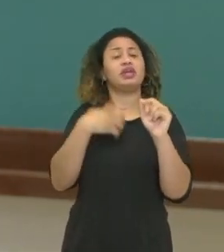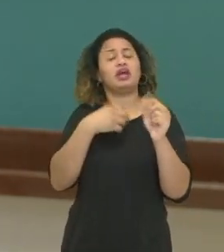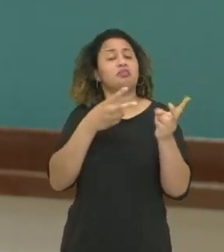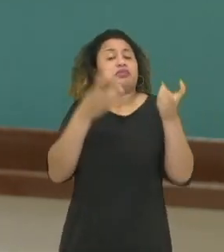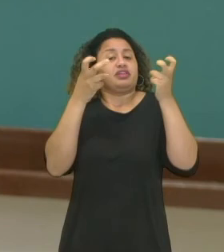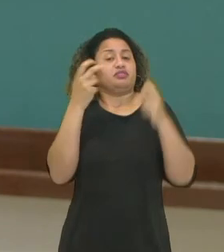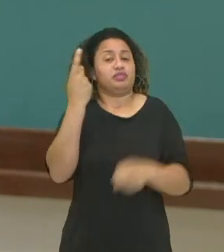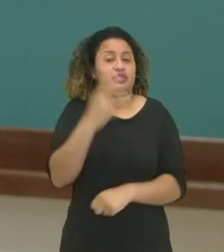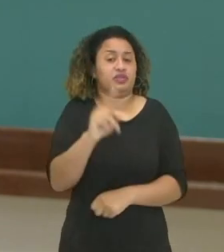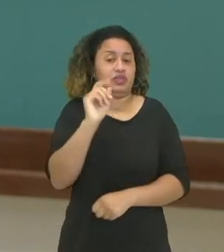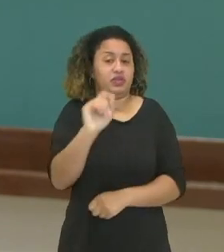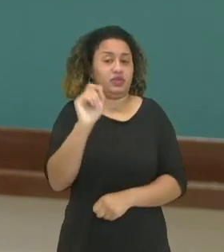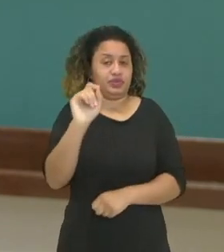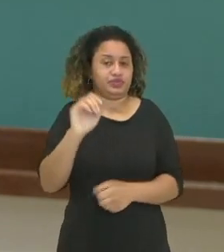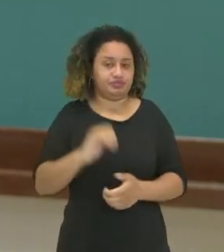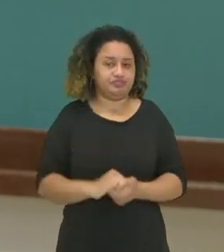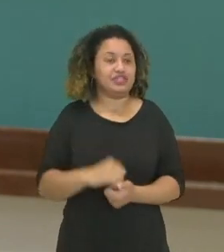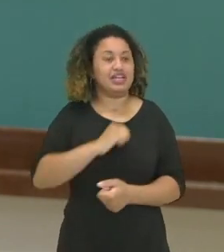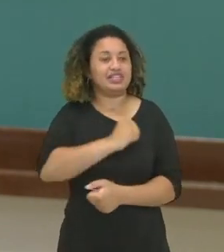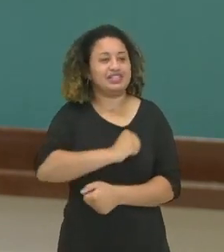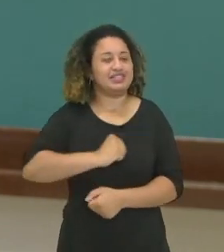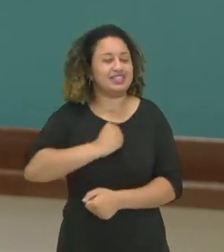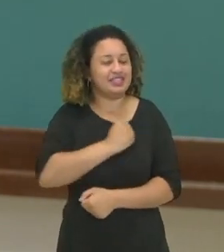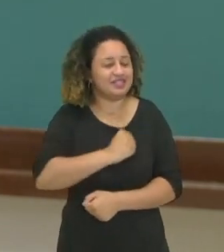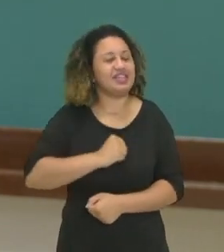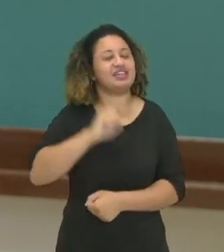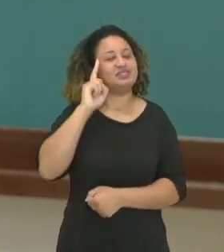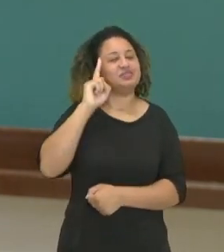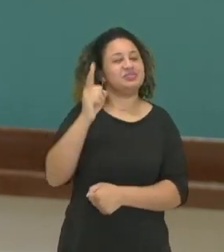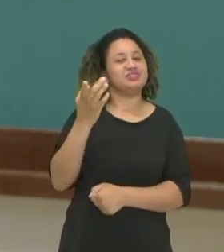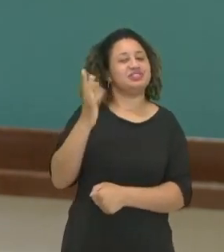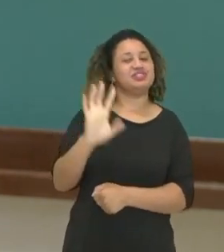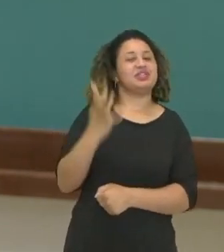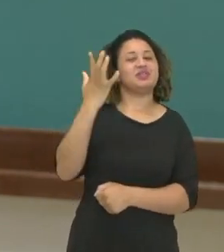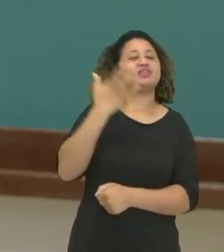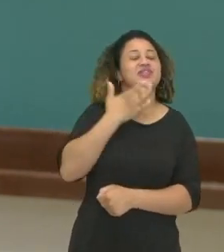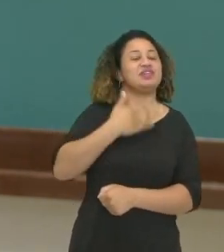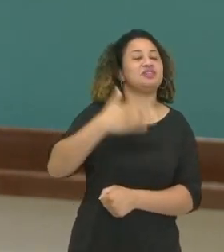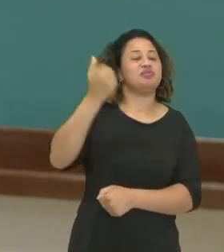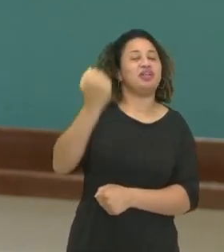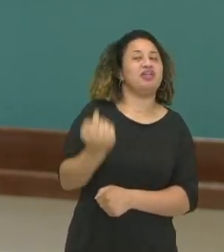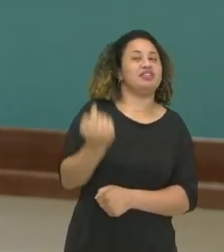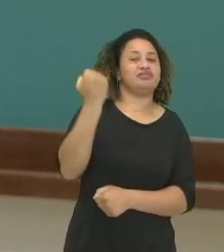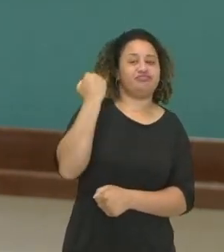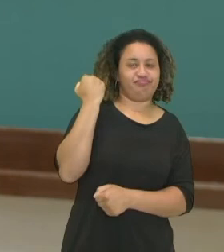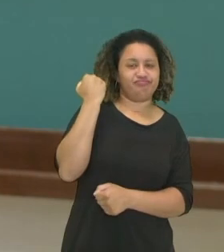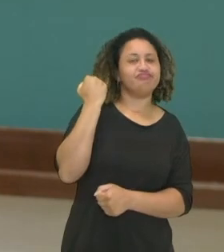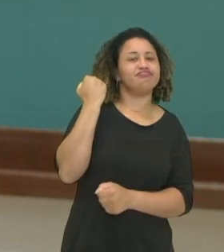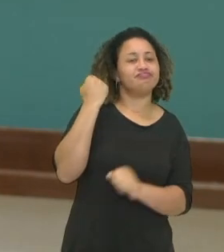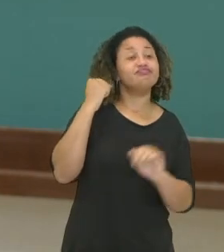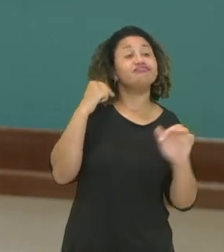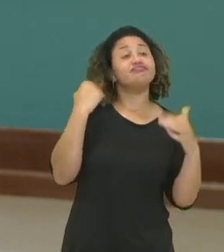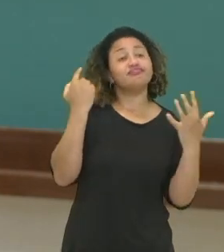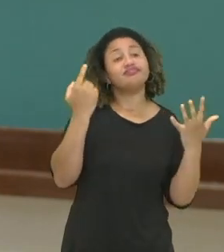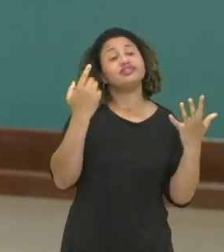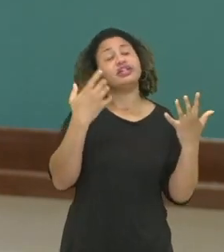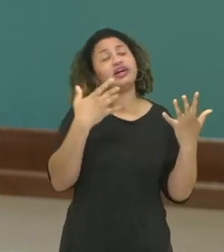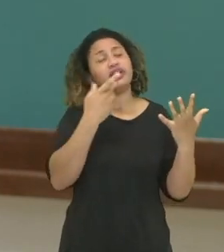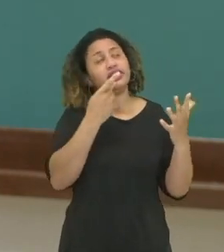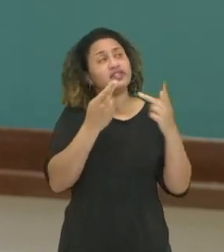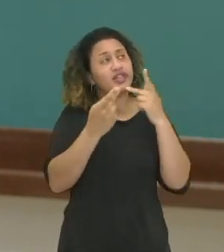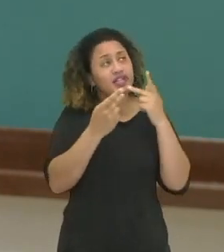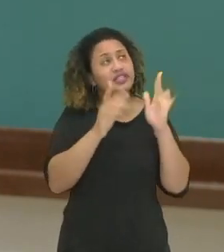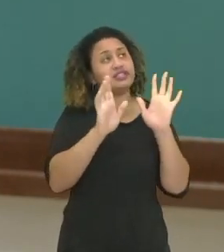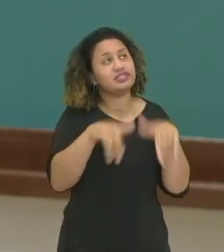ó? A saudade dos dias que correram como melhores. E aí ele lastima-se,